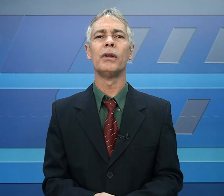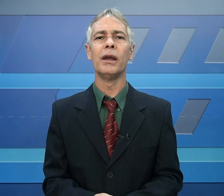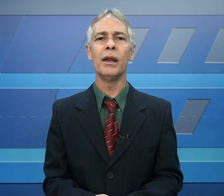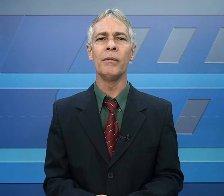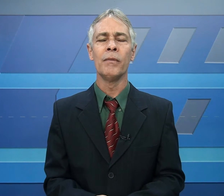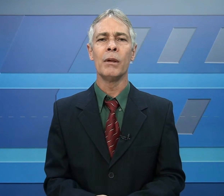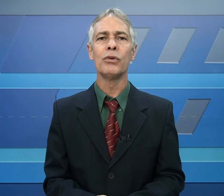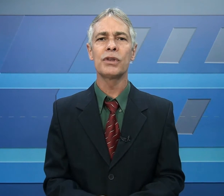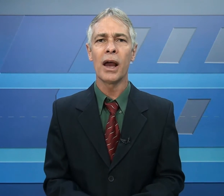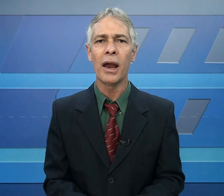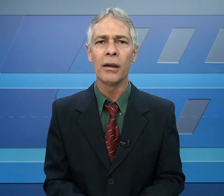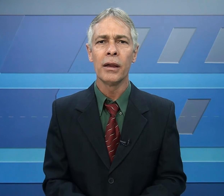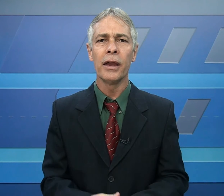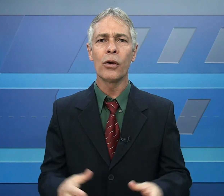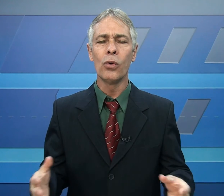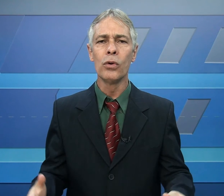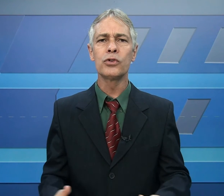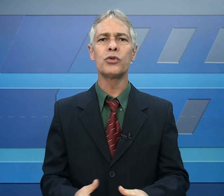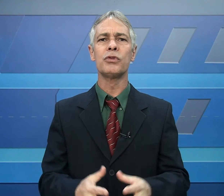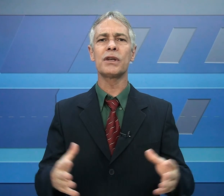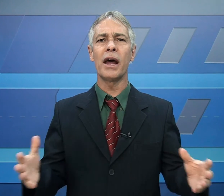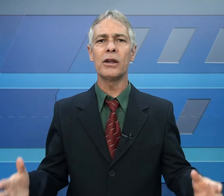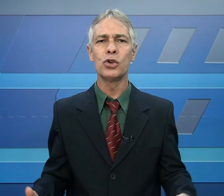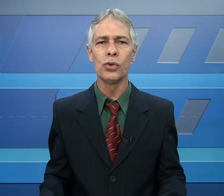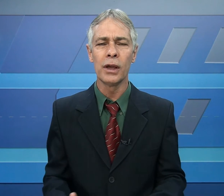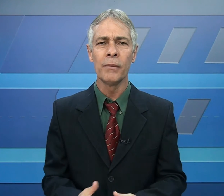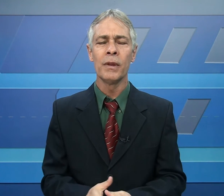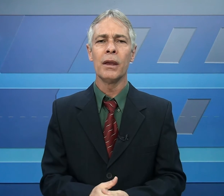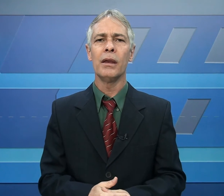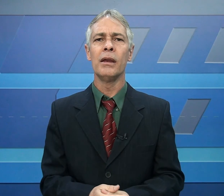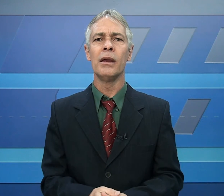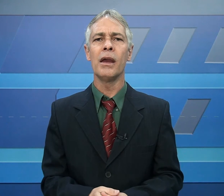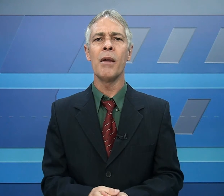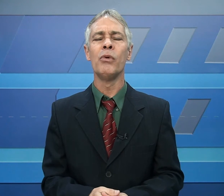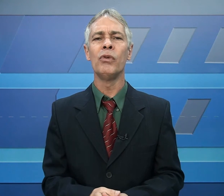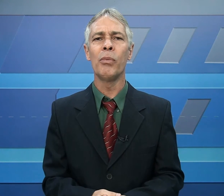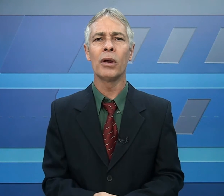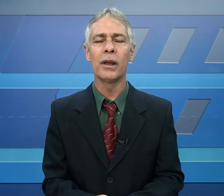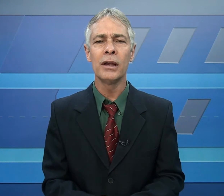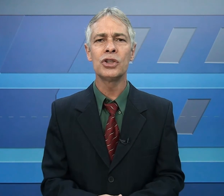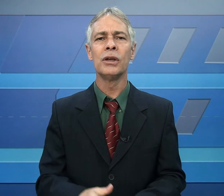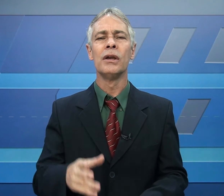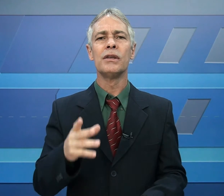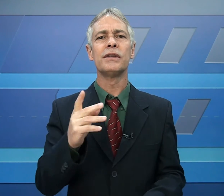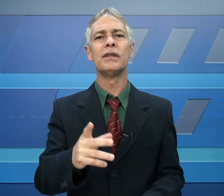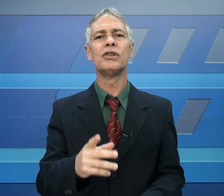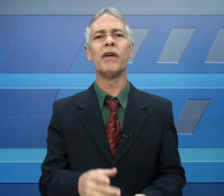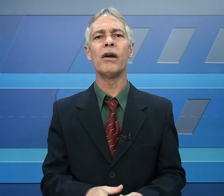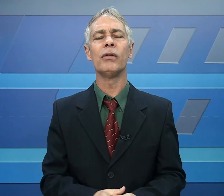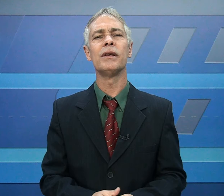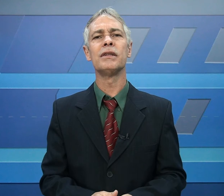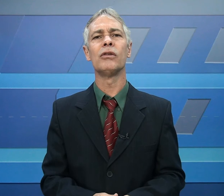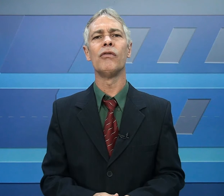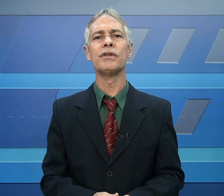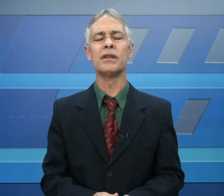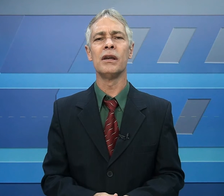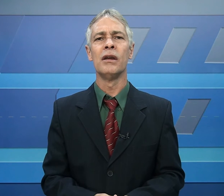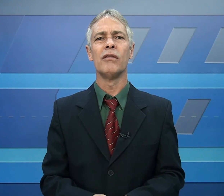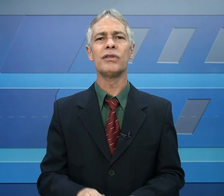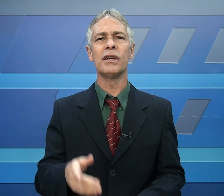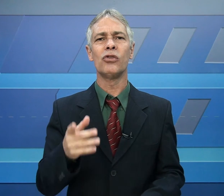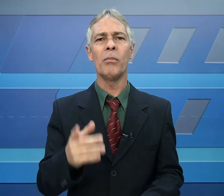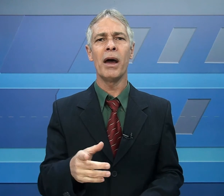pessoas poderem buscar recursos, buscar ajuda. E é muito importante, se estiver acontecendo com